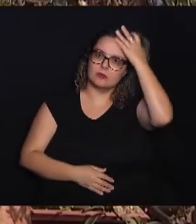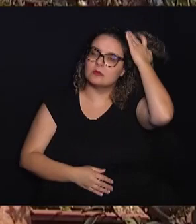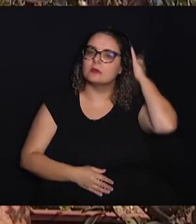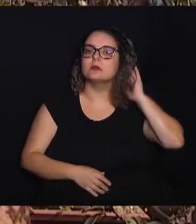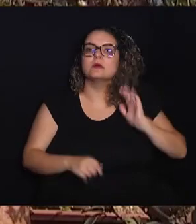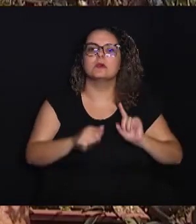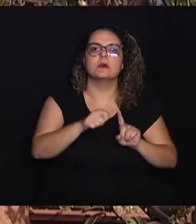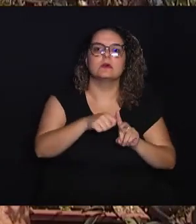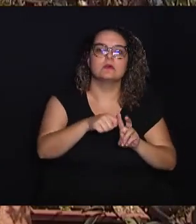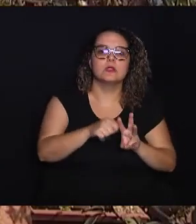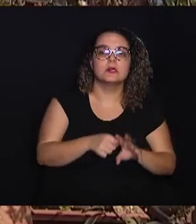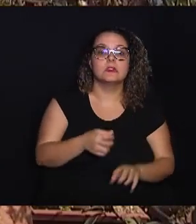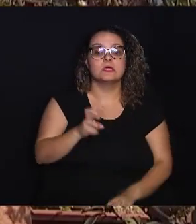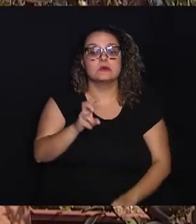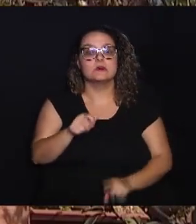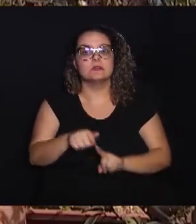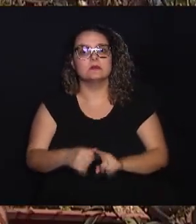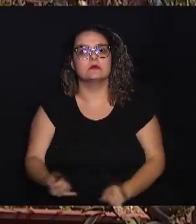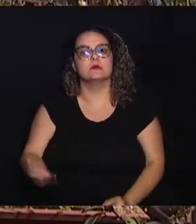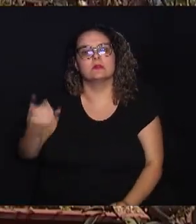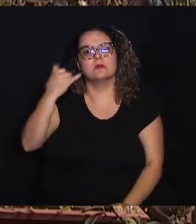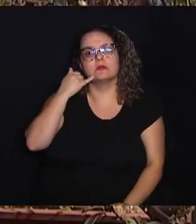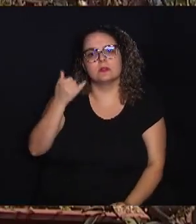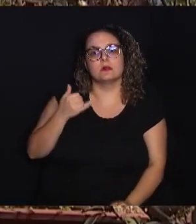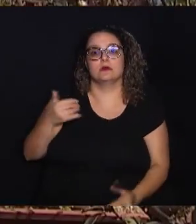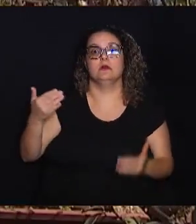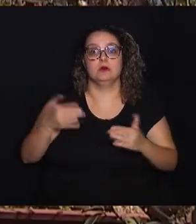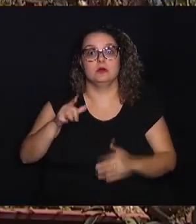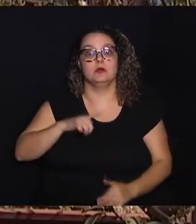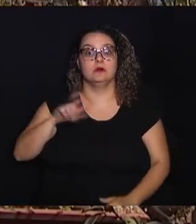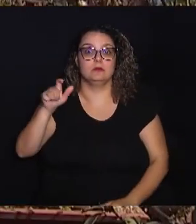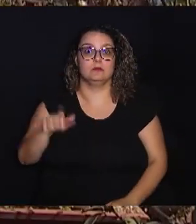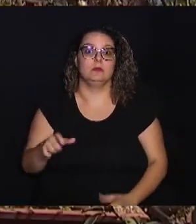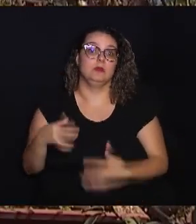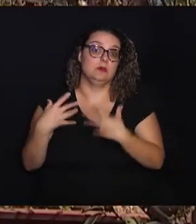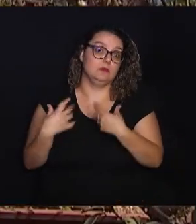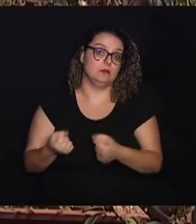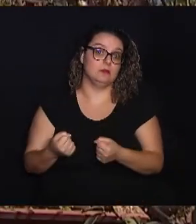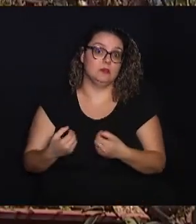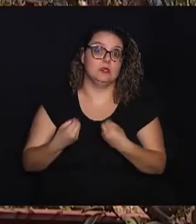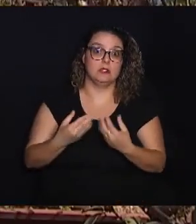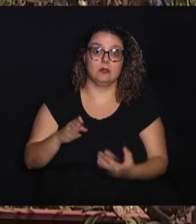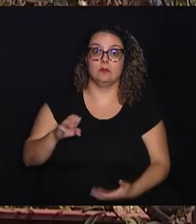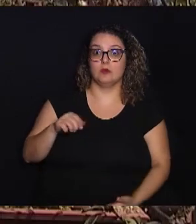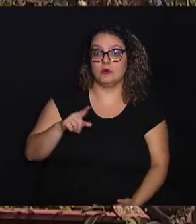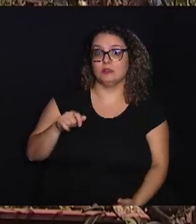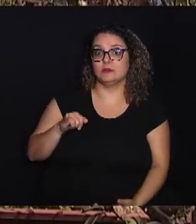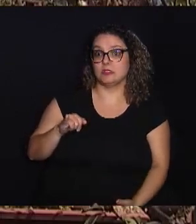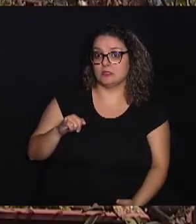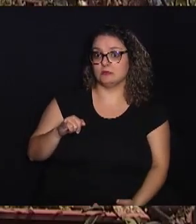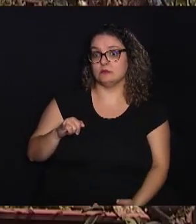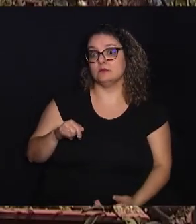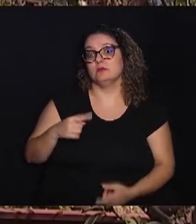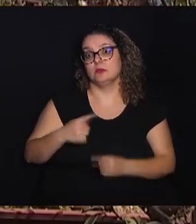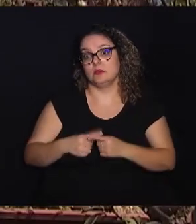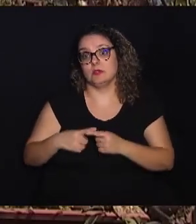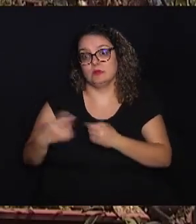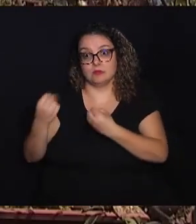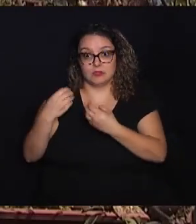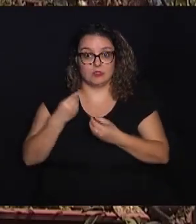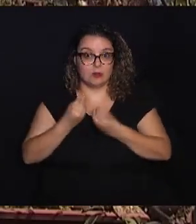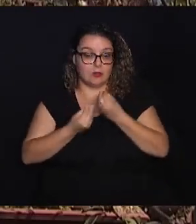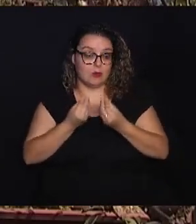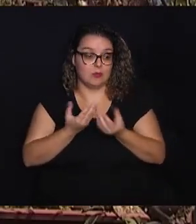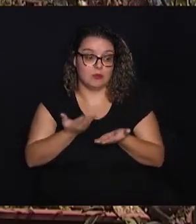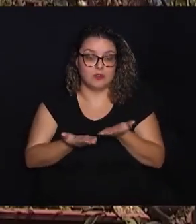meses, 5 meses, a pessoa liga para mim. Olha, agora eu tenho uma pessoa certa para dar bonsai. Porque lá atrás você me ensinou como que cuida. E